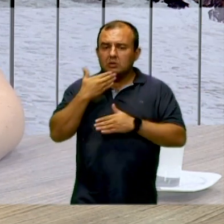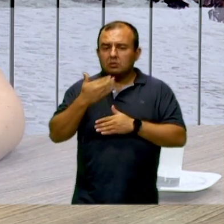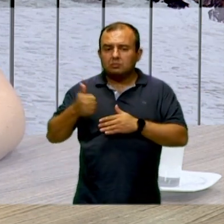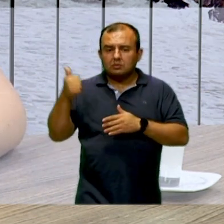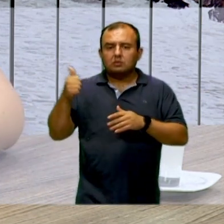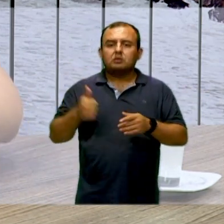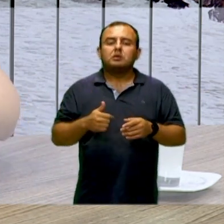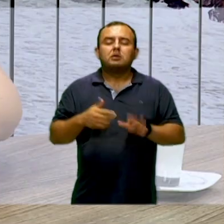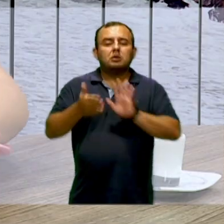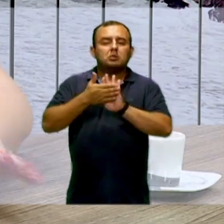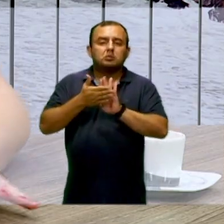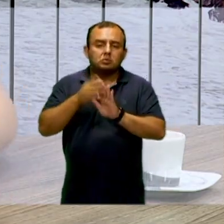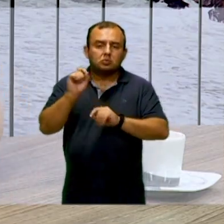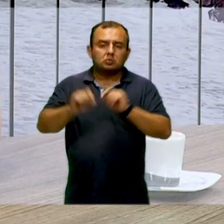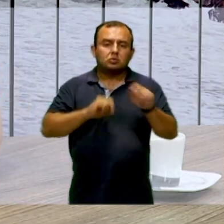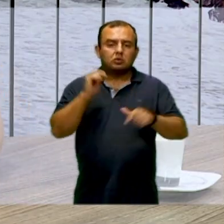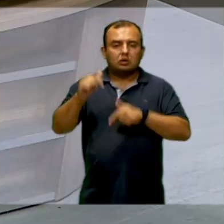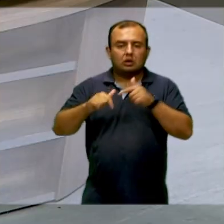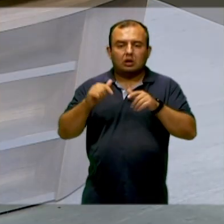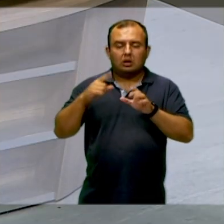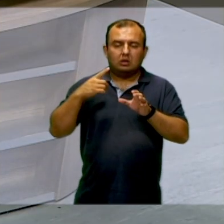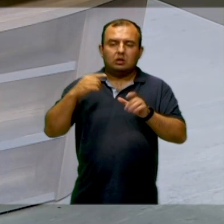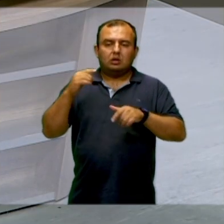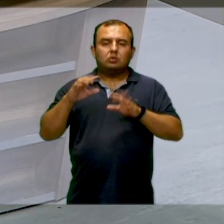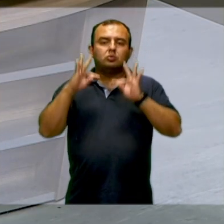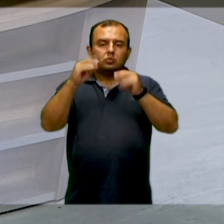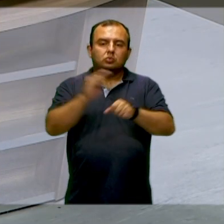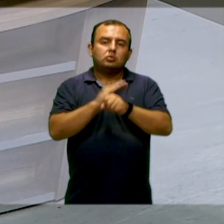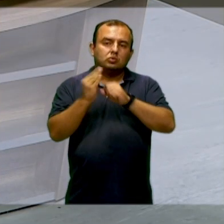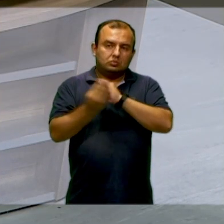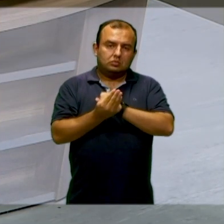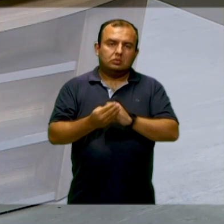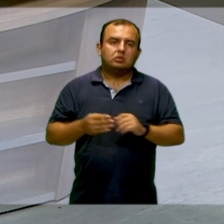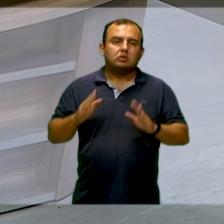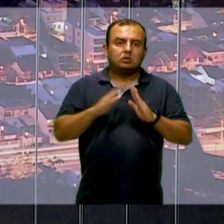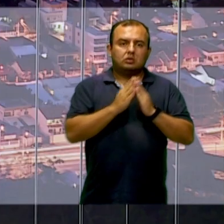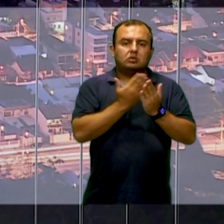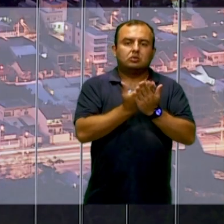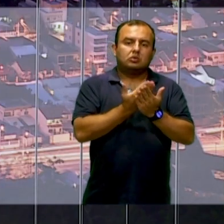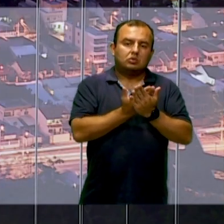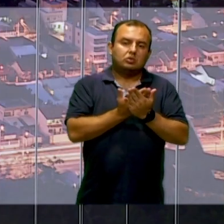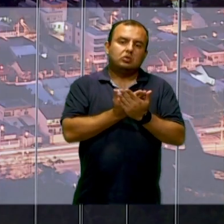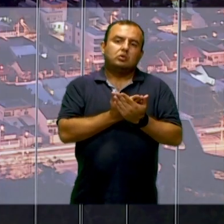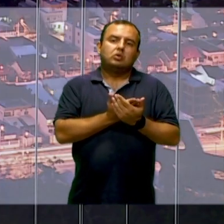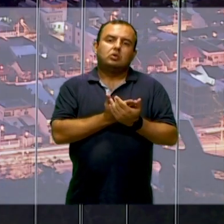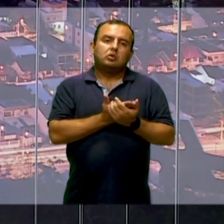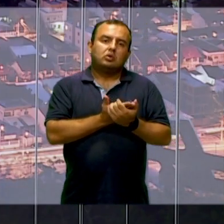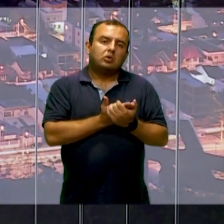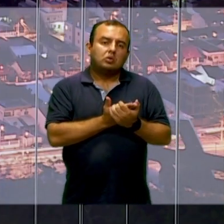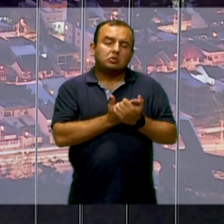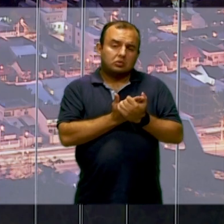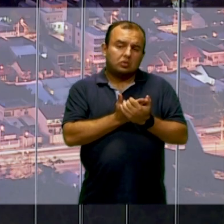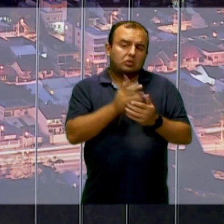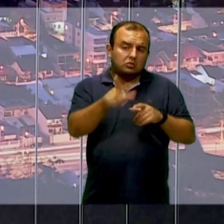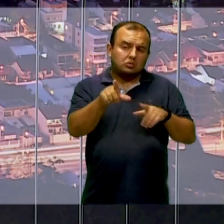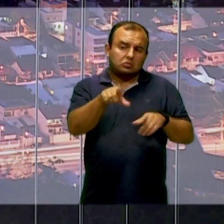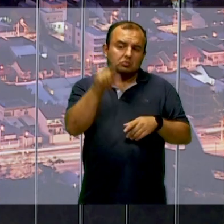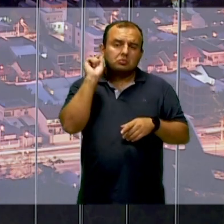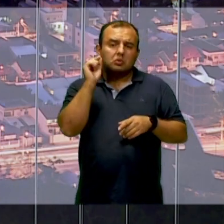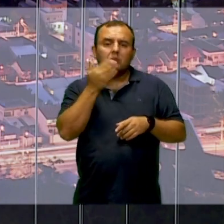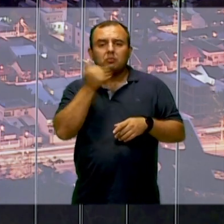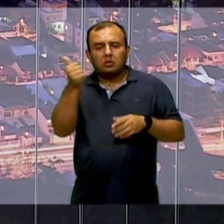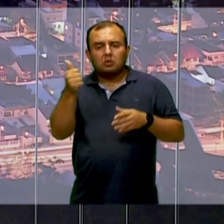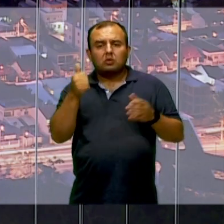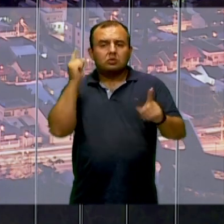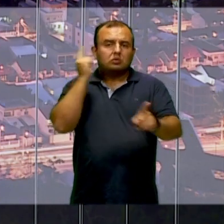mas a ideia é ocupar a cidade inteira, todos os bairros. As escolas seriam uma opção mais viável para